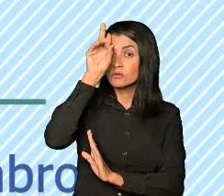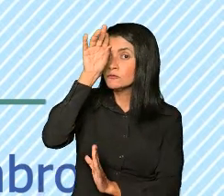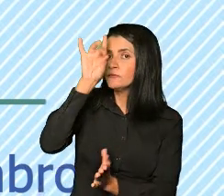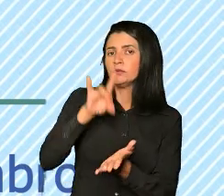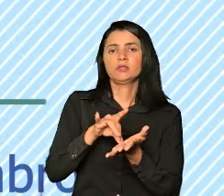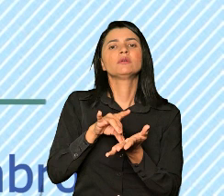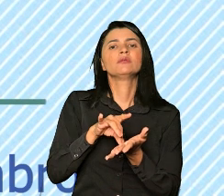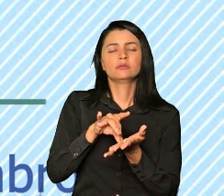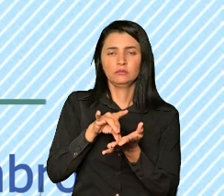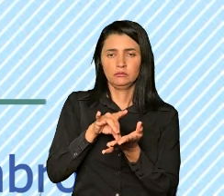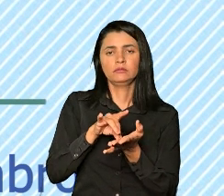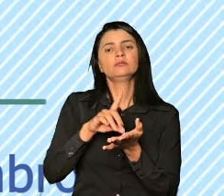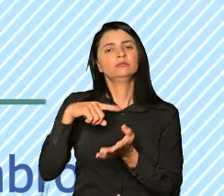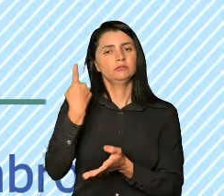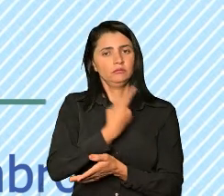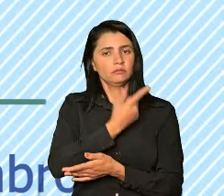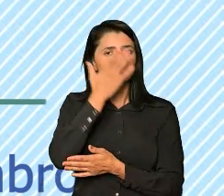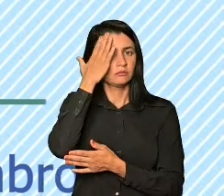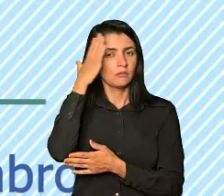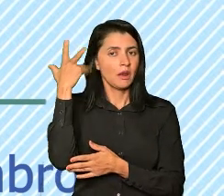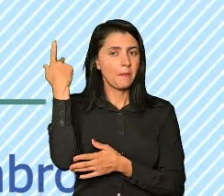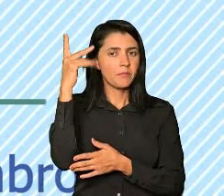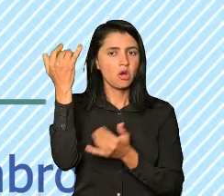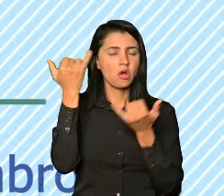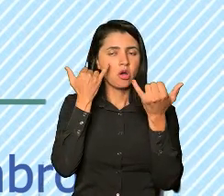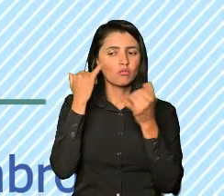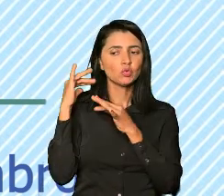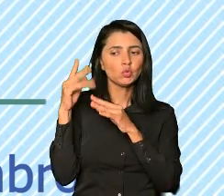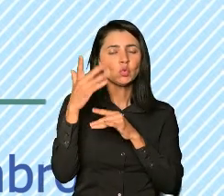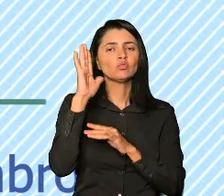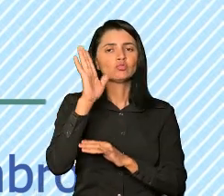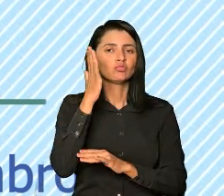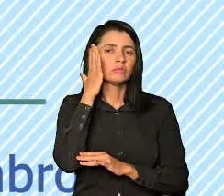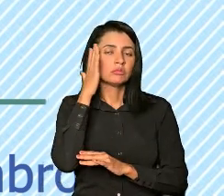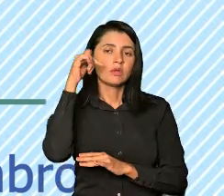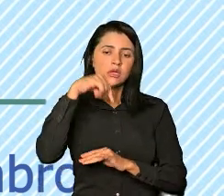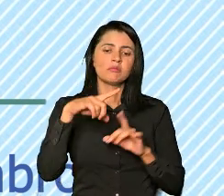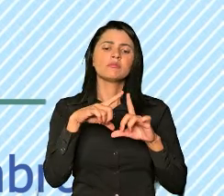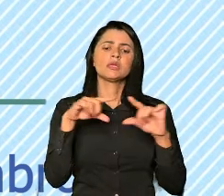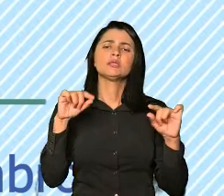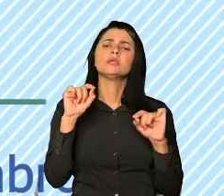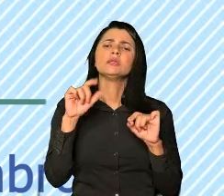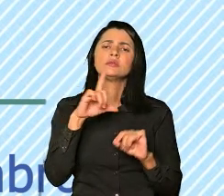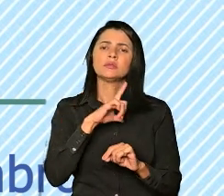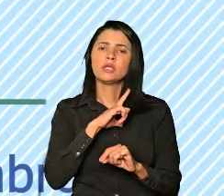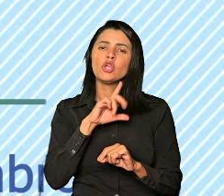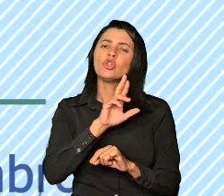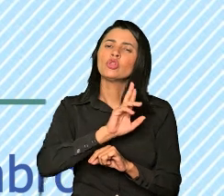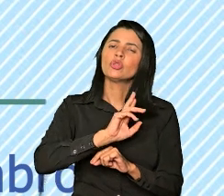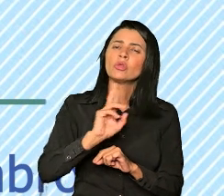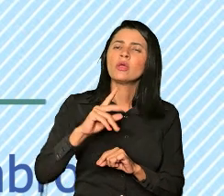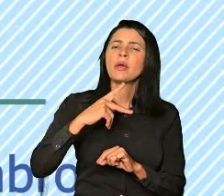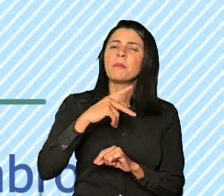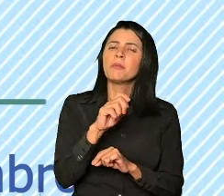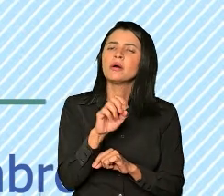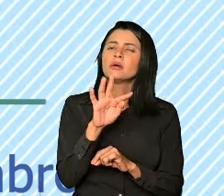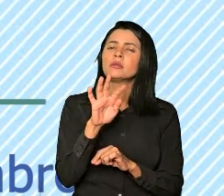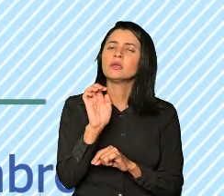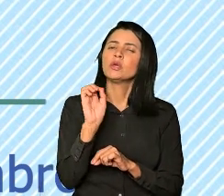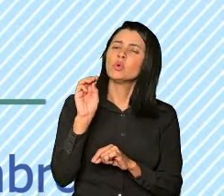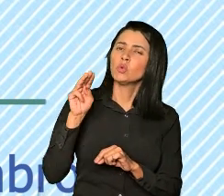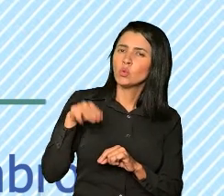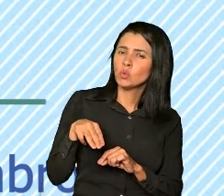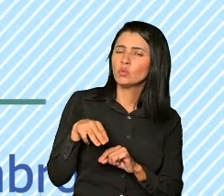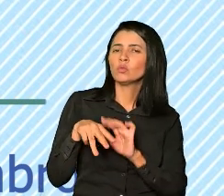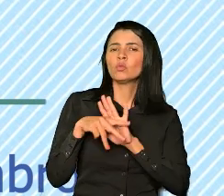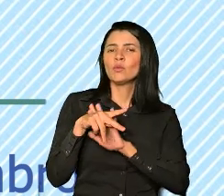oficial. Nós sabemos que, é do conhecimento, acredito, de todos, que nós temos aqui em Brasília o chamado Panteão